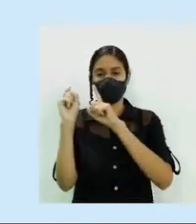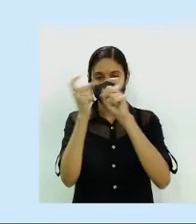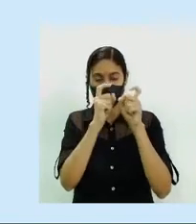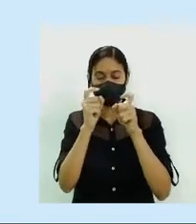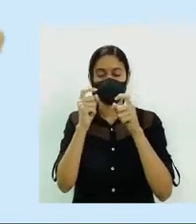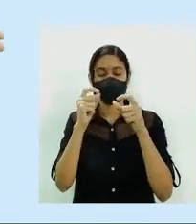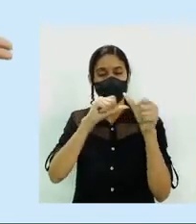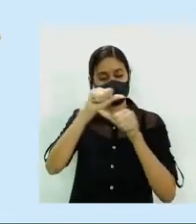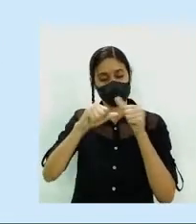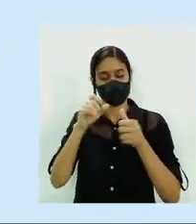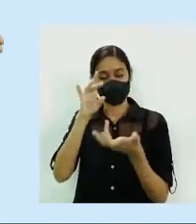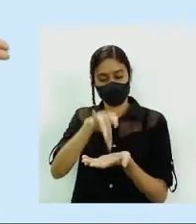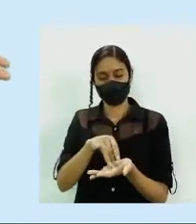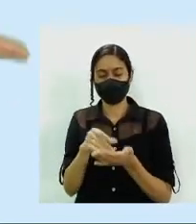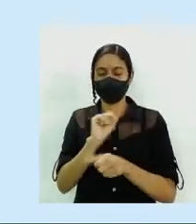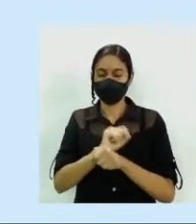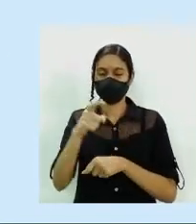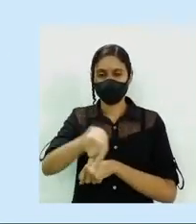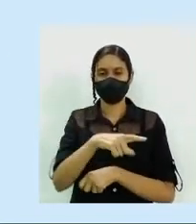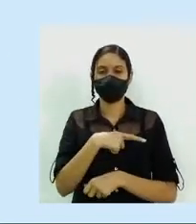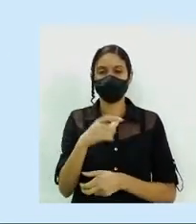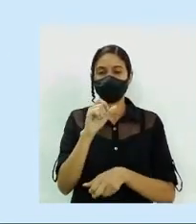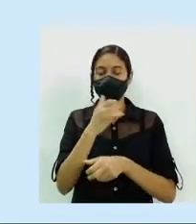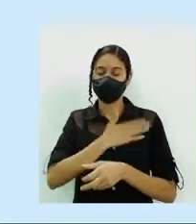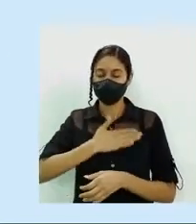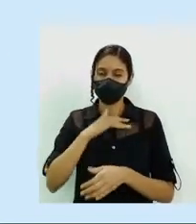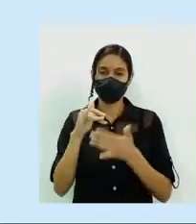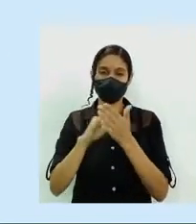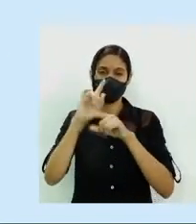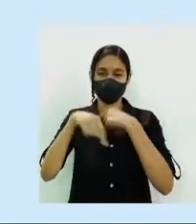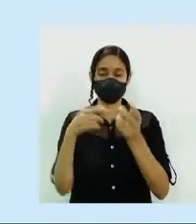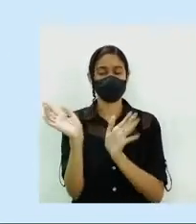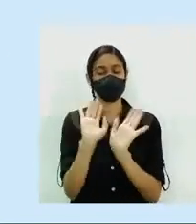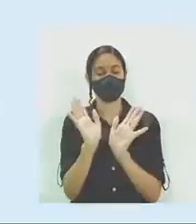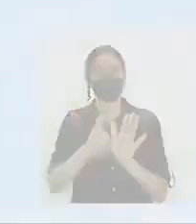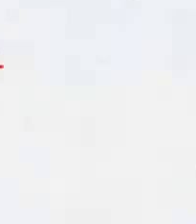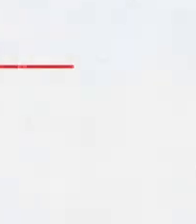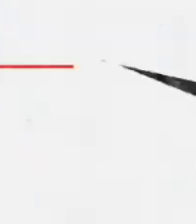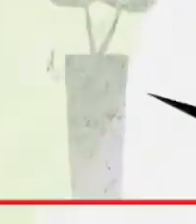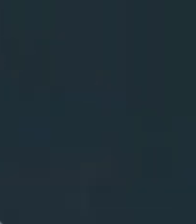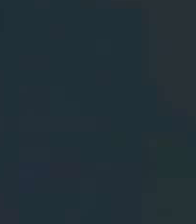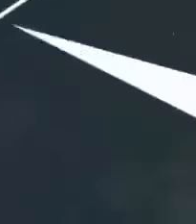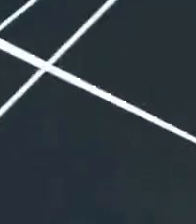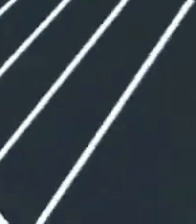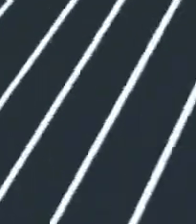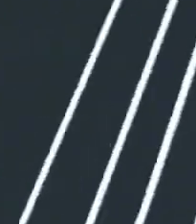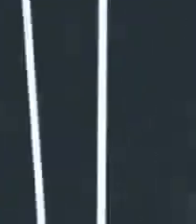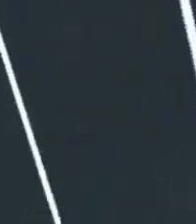realidade. Espero que vocês tenham gostado. Até a próxima. Tchau!